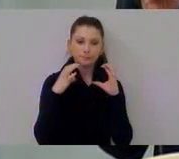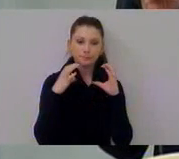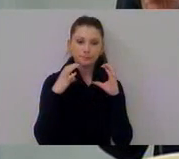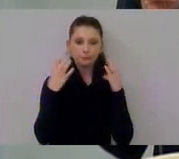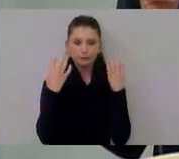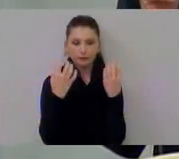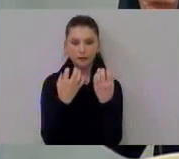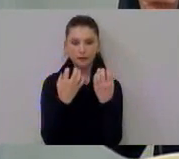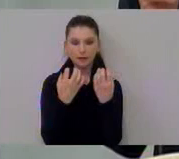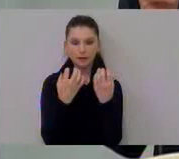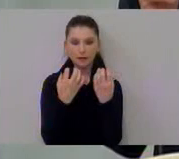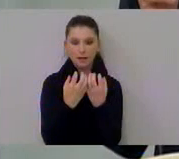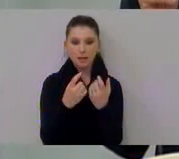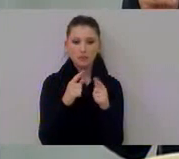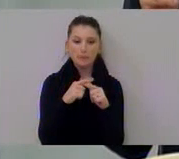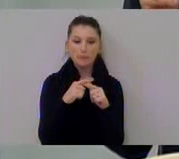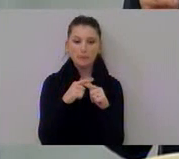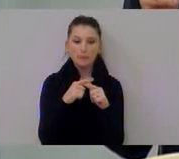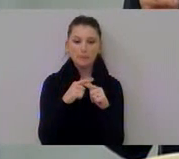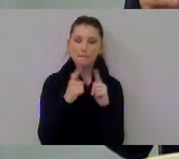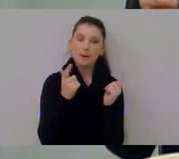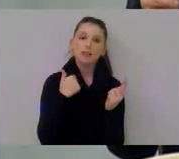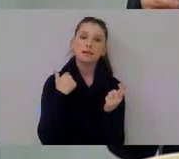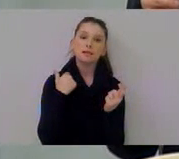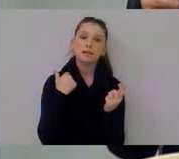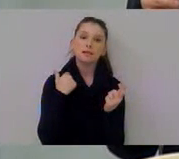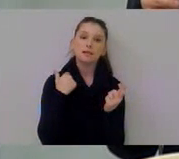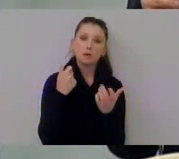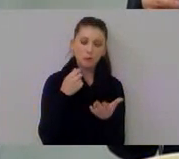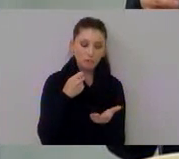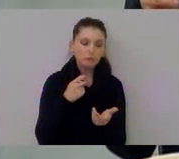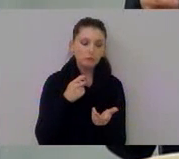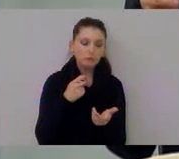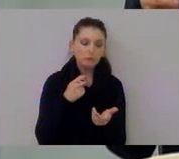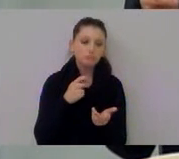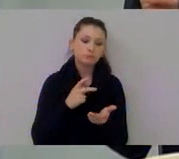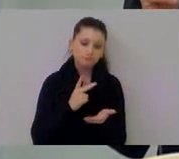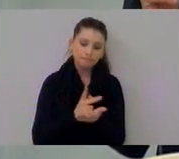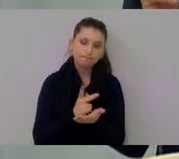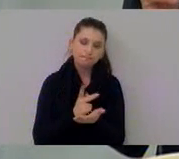minha assessoria, a gente vai